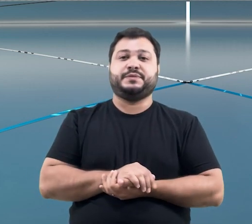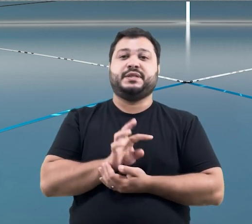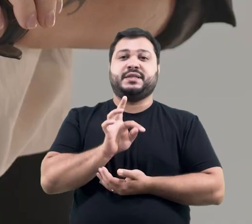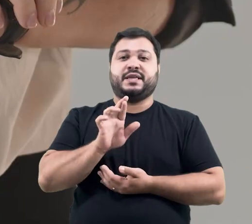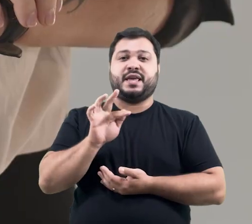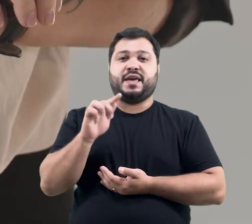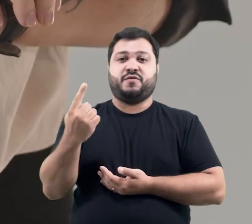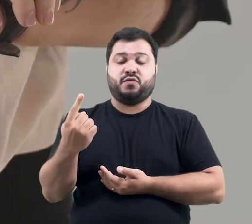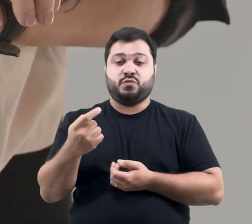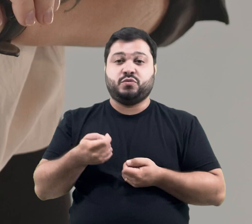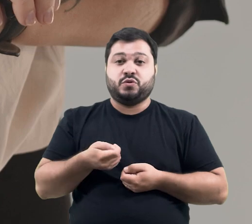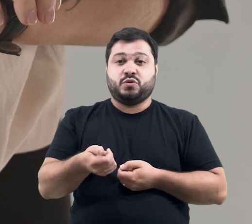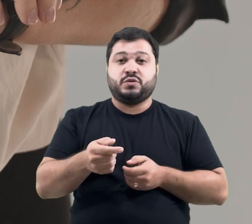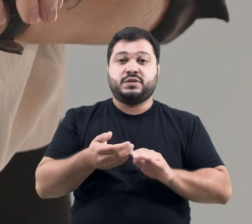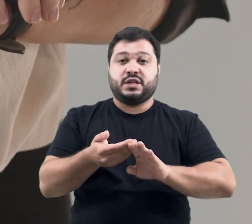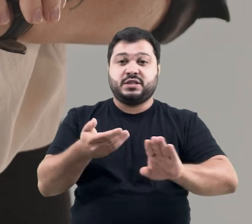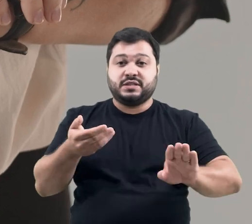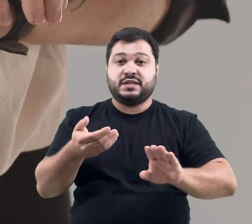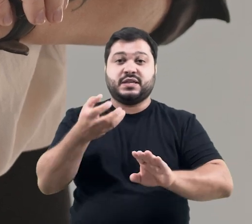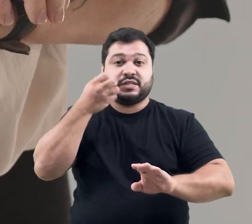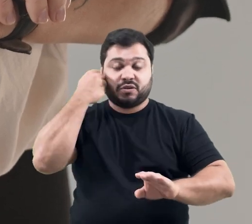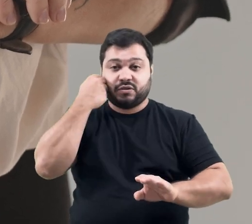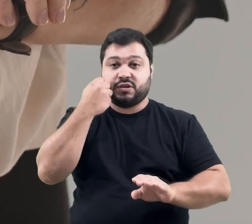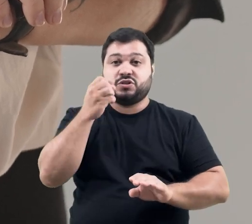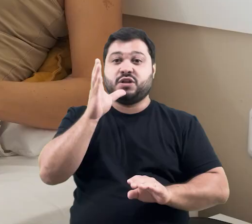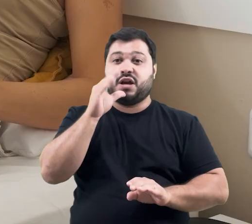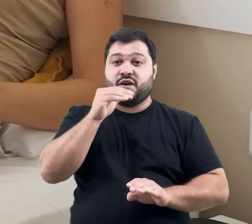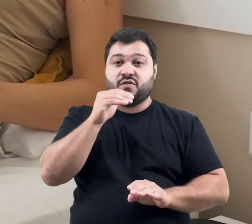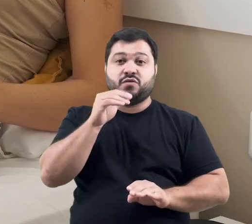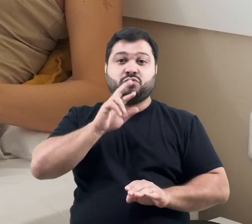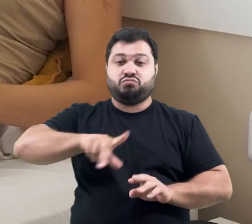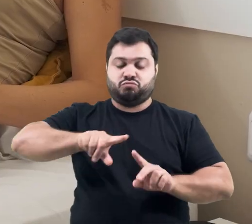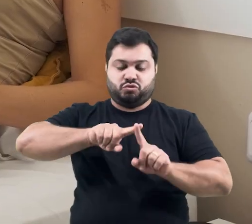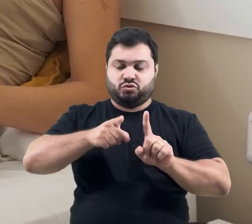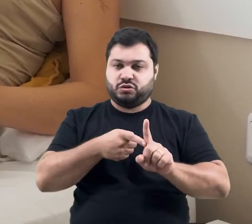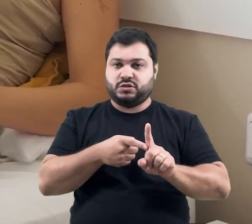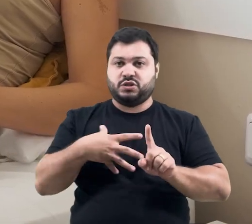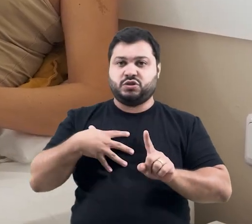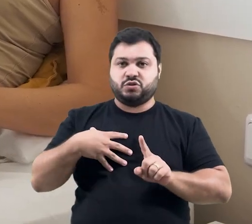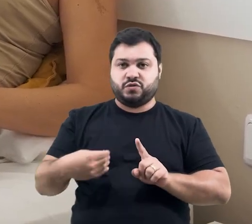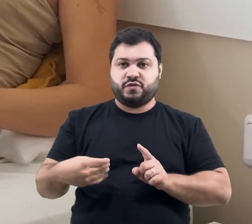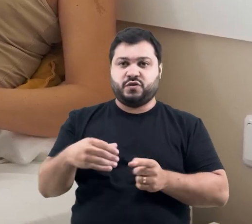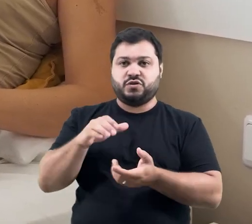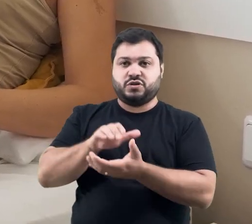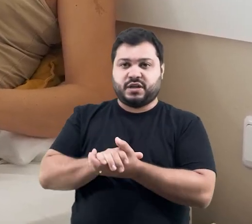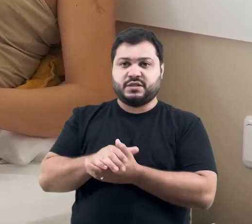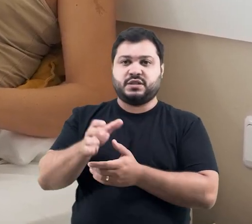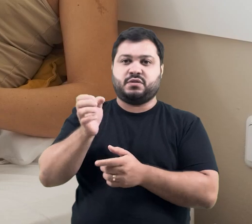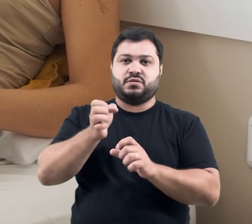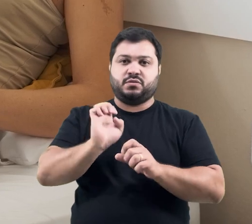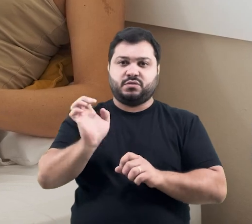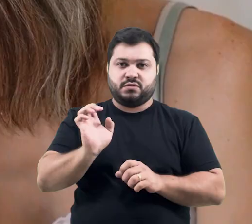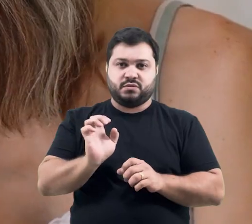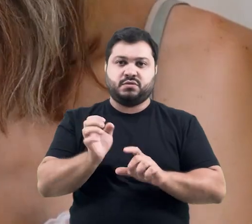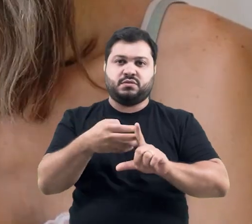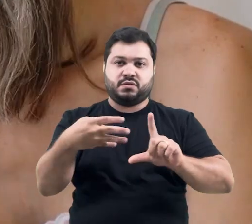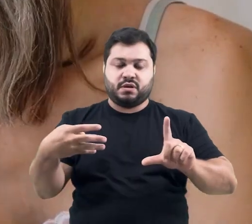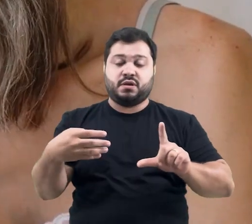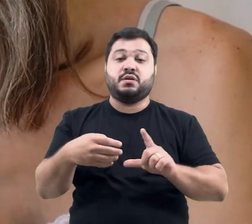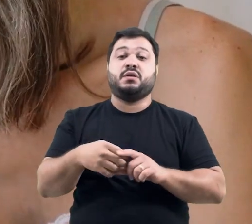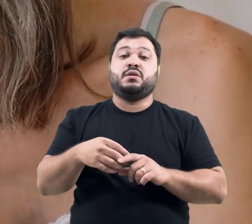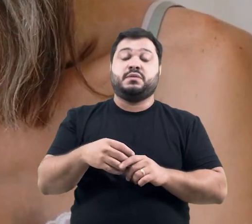comigo. TRF1 concede licença adotante à servidora não gestante dos filhos de casal